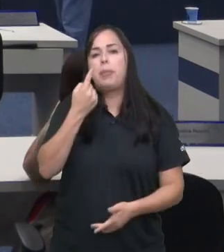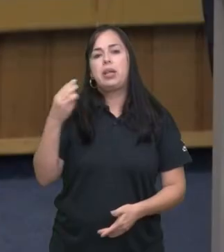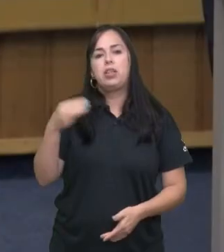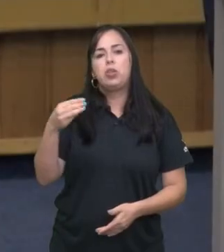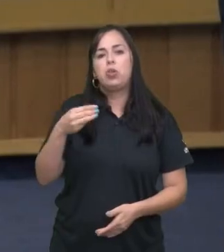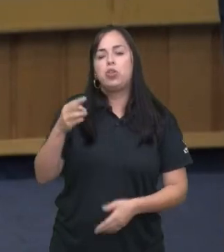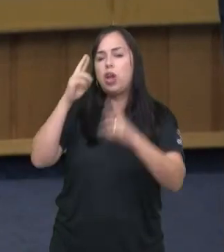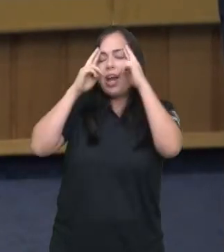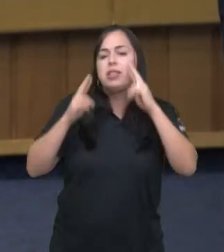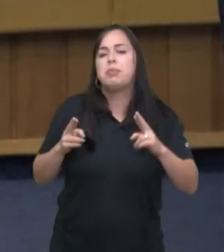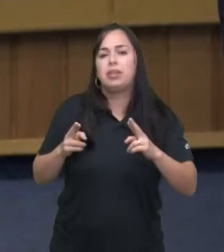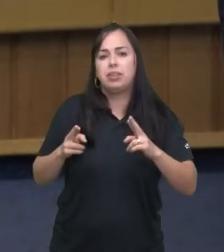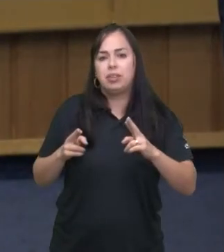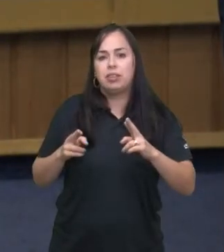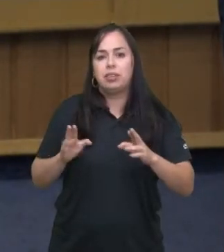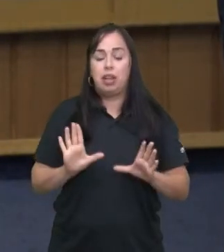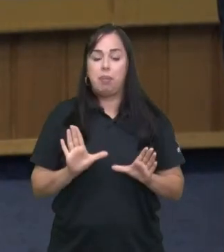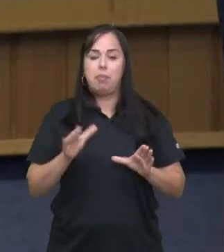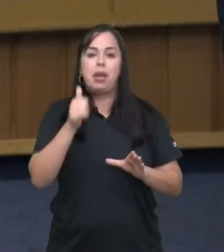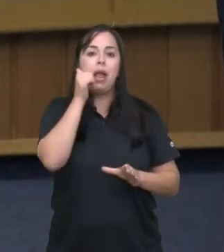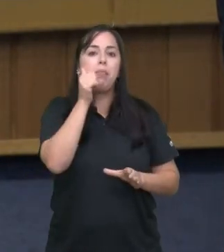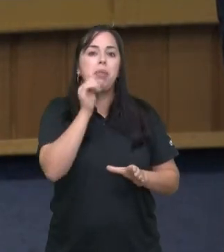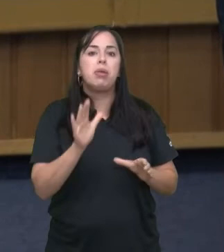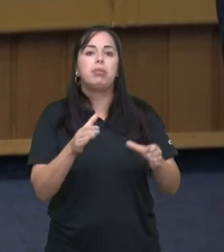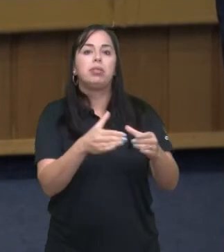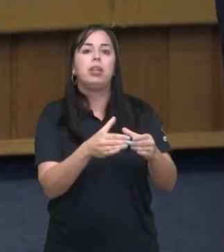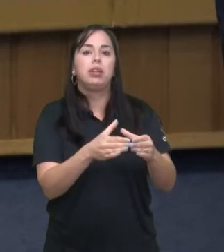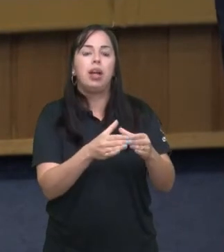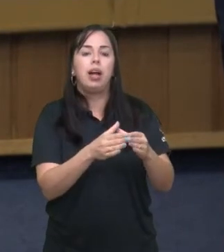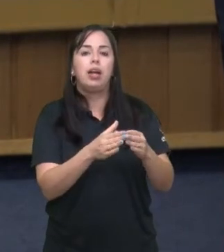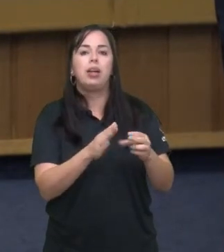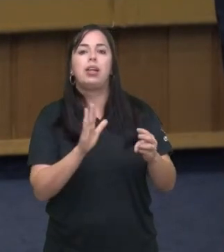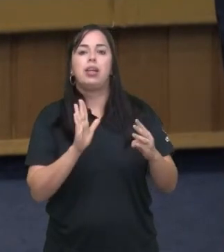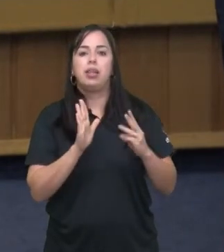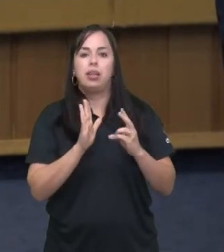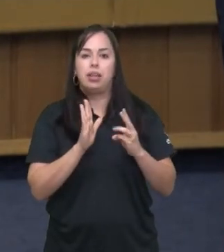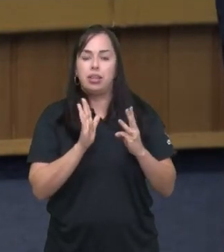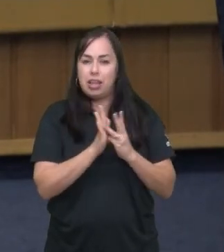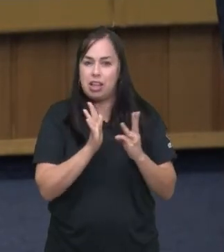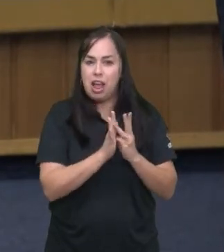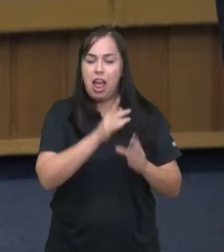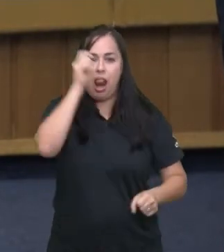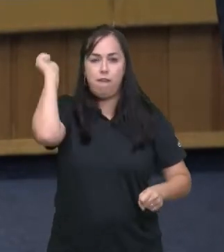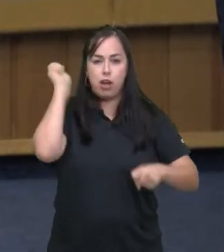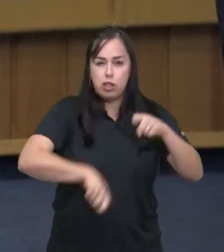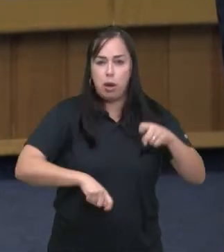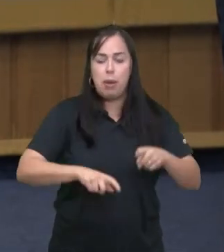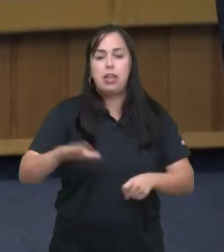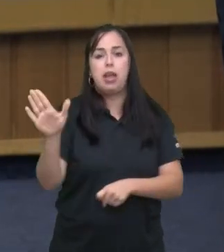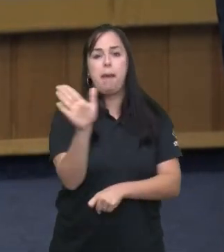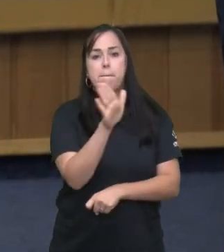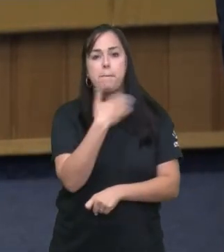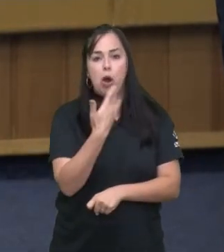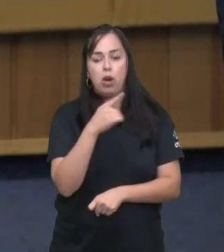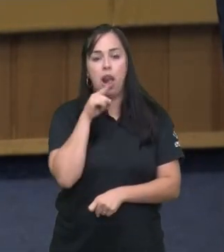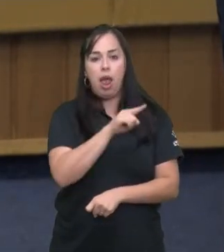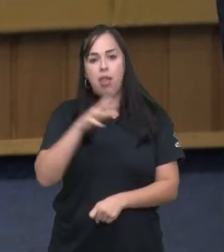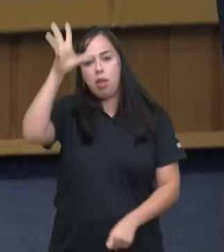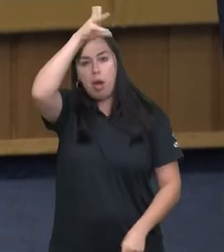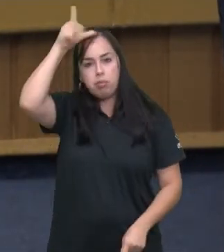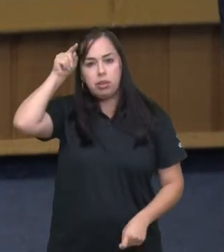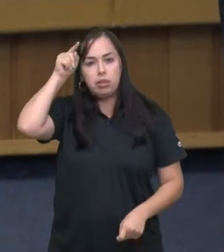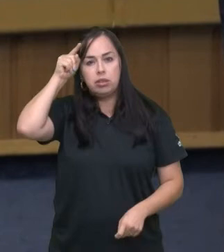de 12 anos da tribo Yanomami, que foi estuprada e morta lá no Amazonas